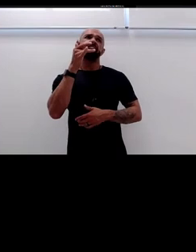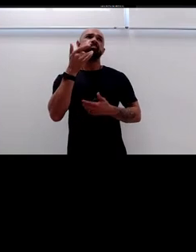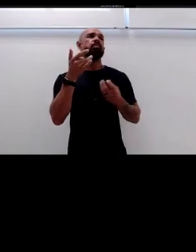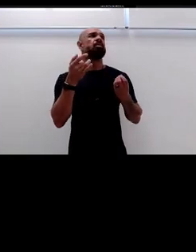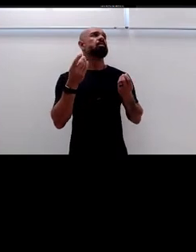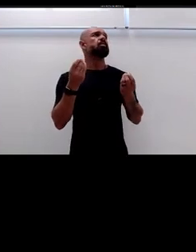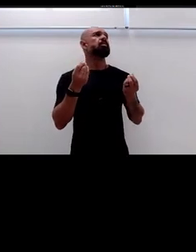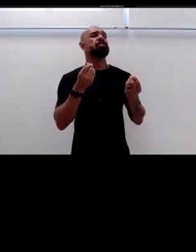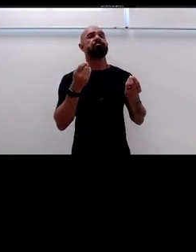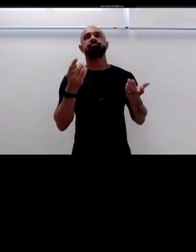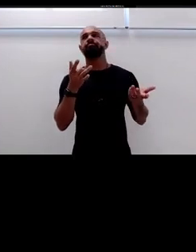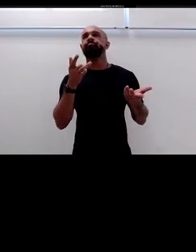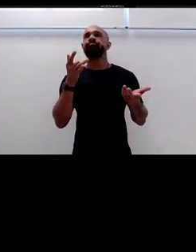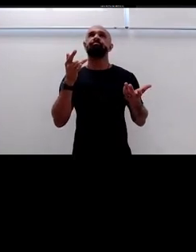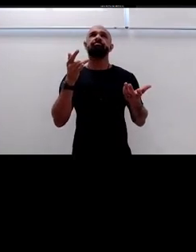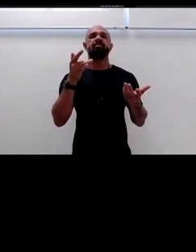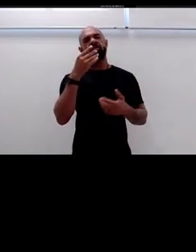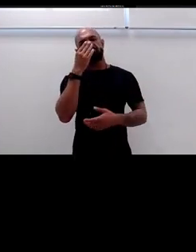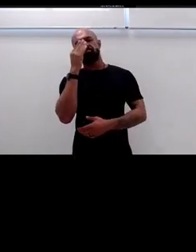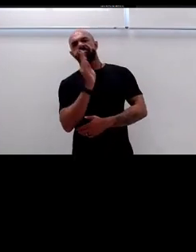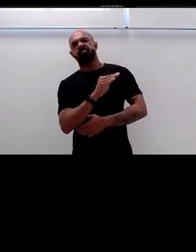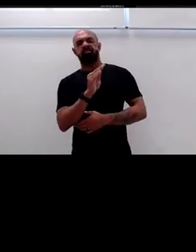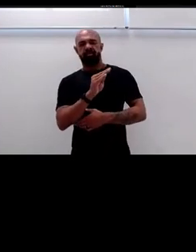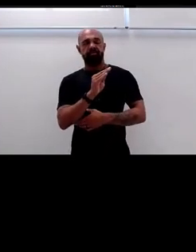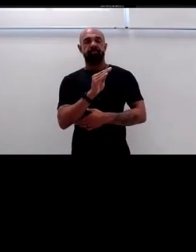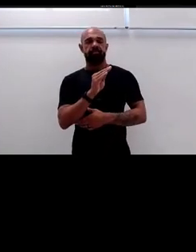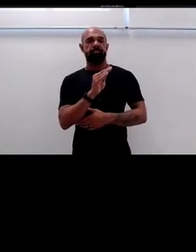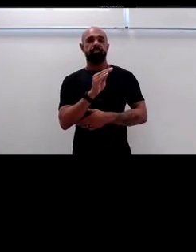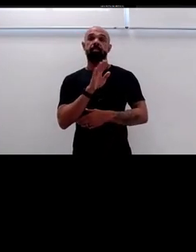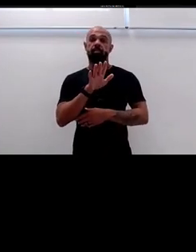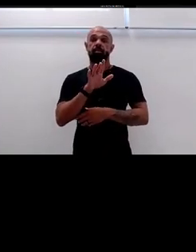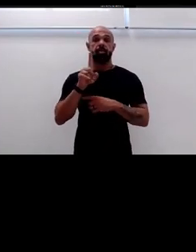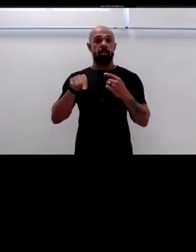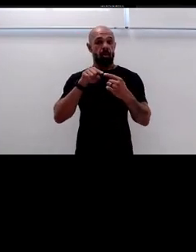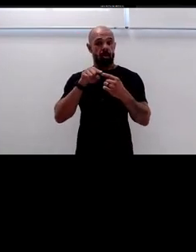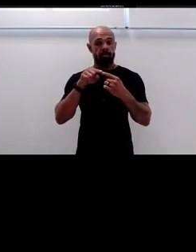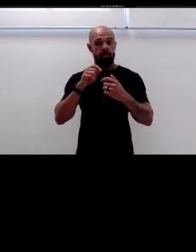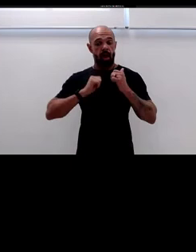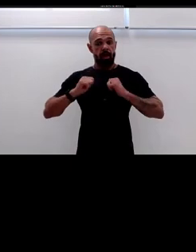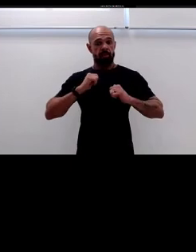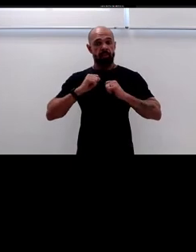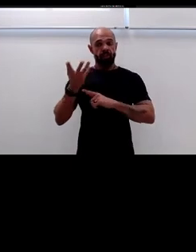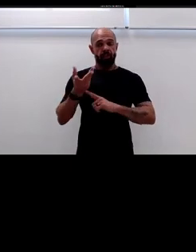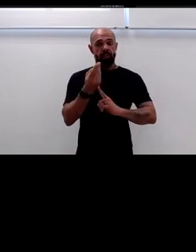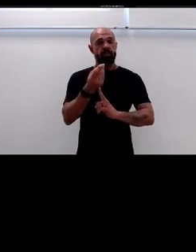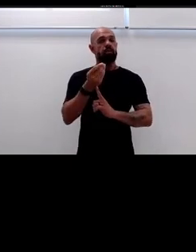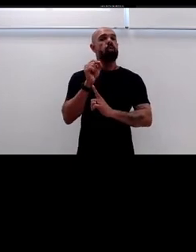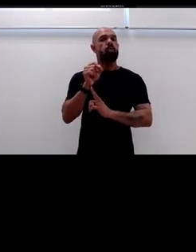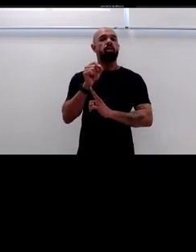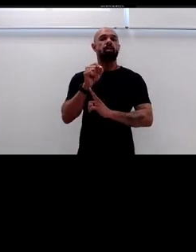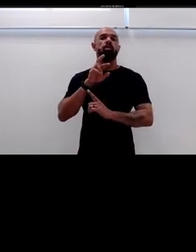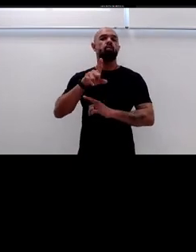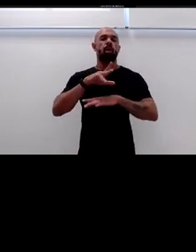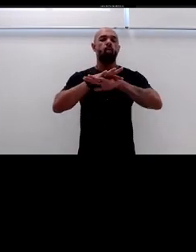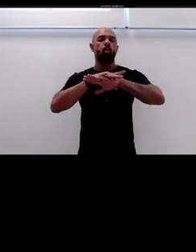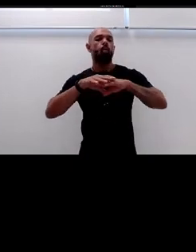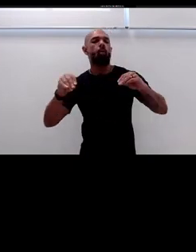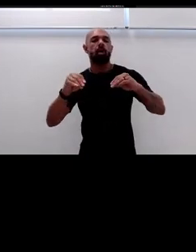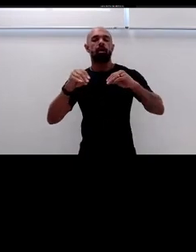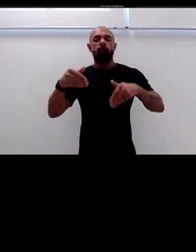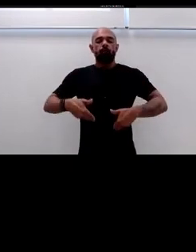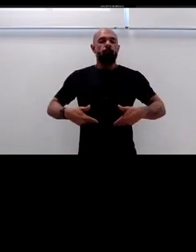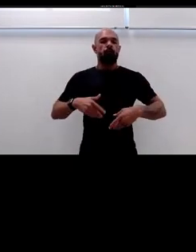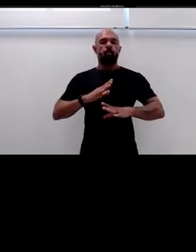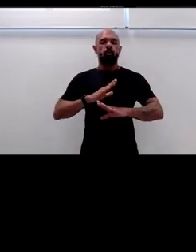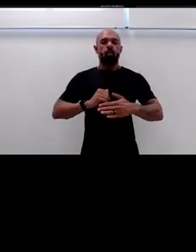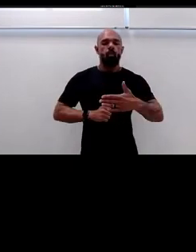meio que descartada, né? A função do artista, ela... não é curar doença, não é matar fome. A